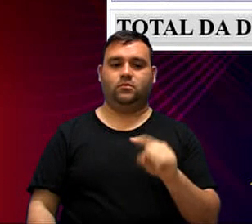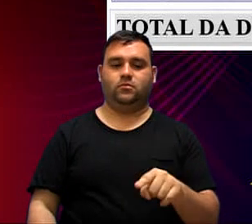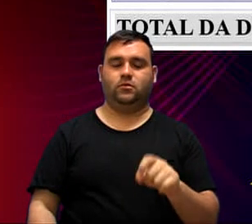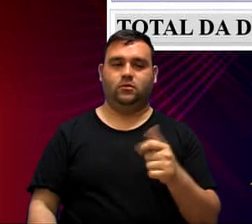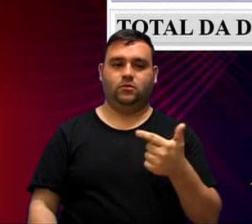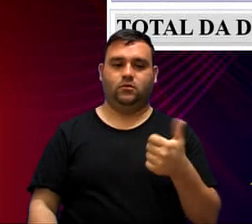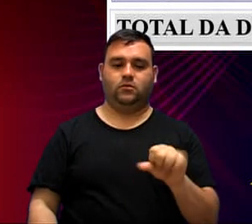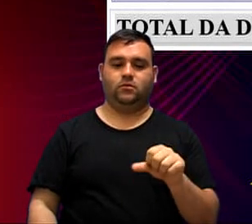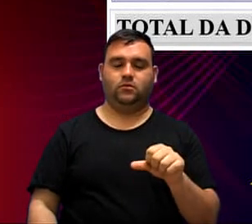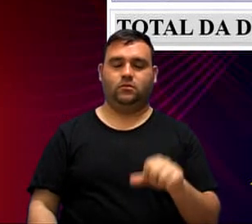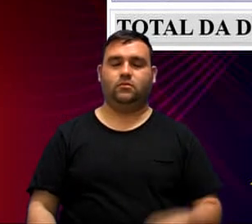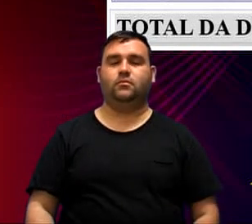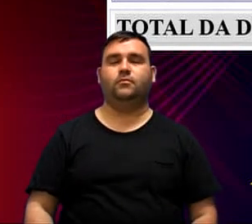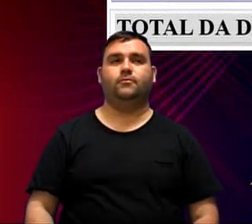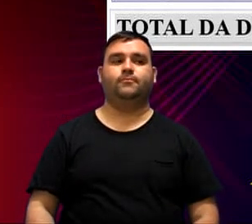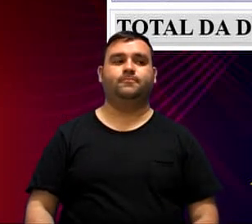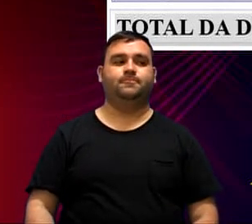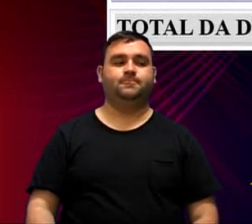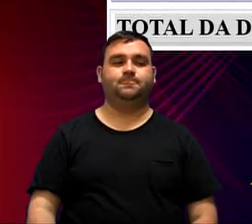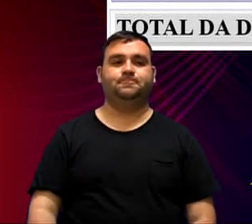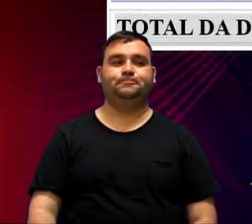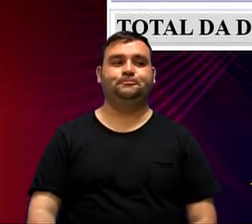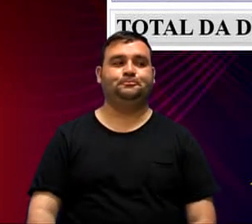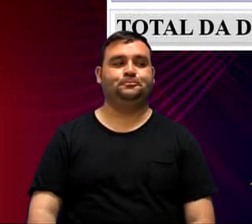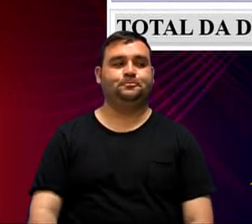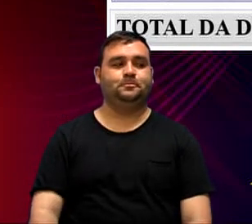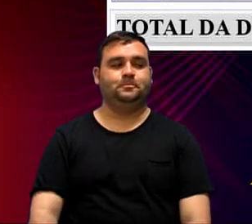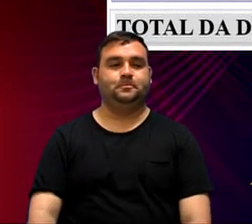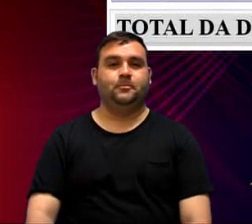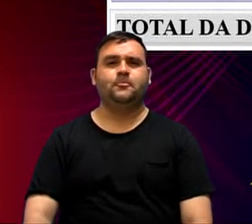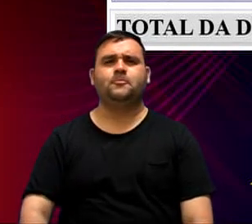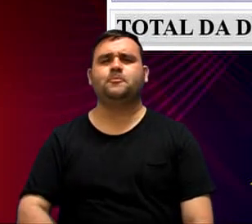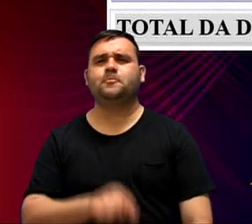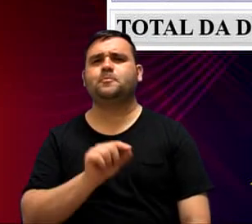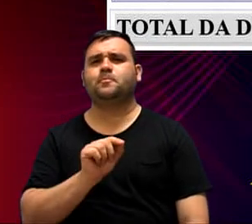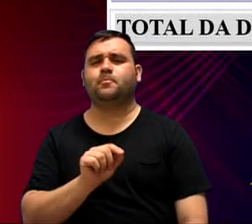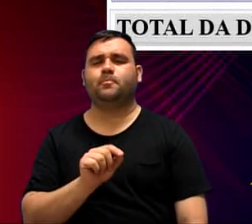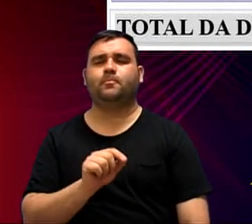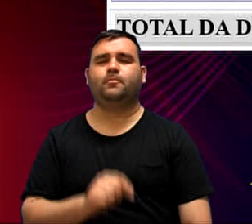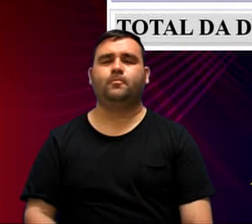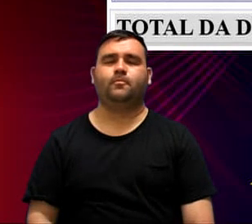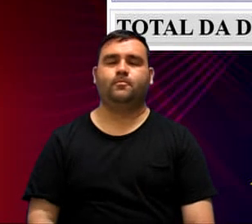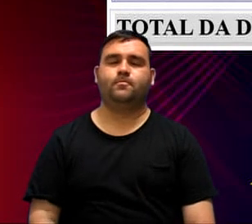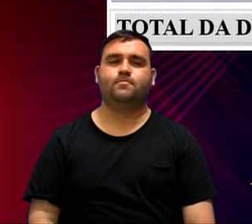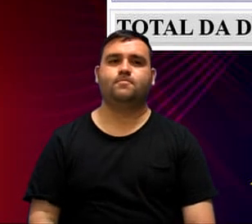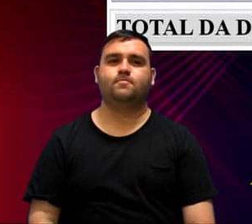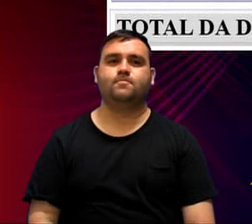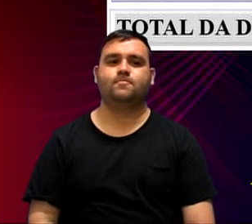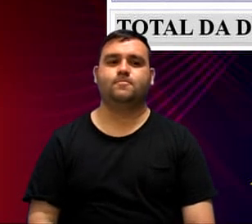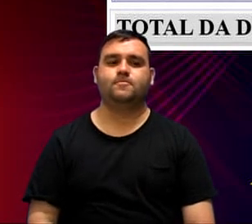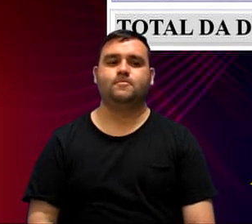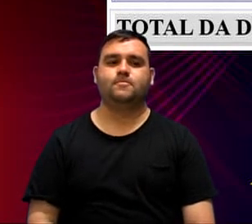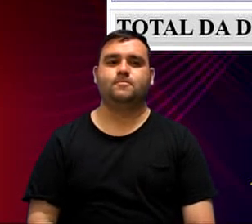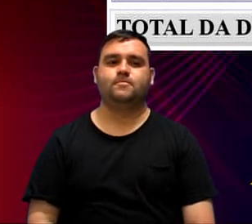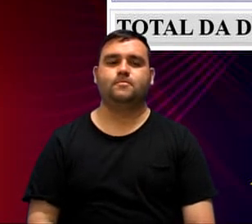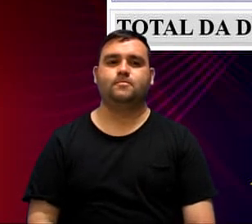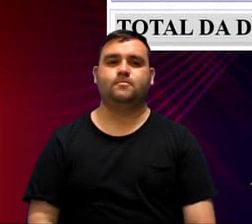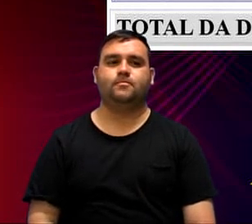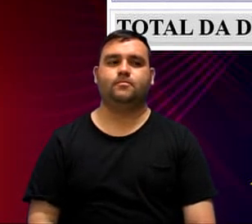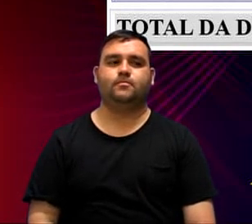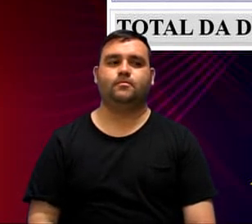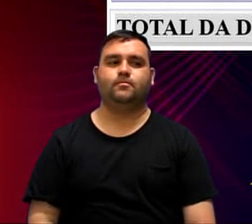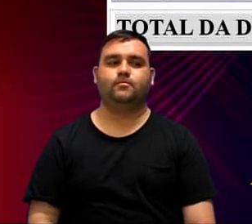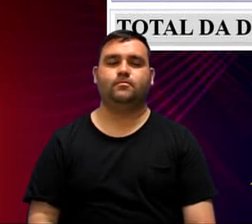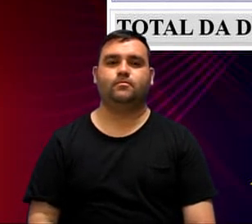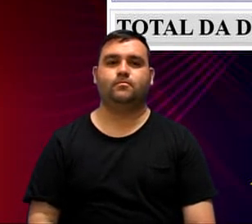R$ 42.079,04. Você está em dois lugares, secretário? Oi? Diferentes. Na onde? A água em cima, 109, depois água embaixo, 30. Por